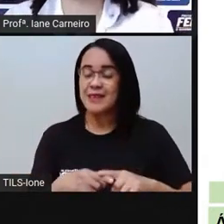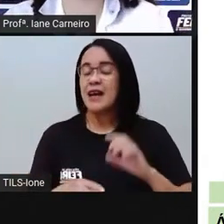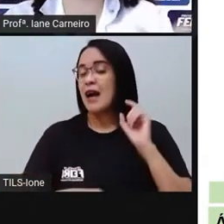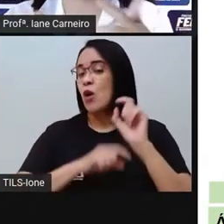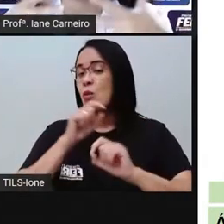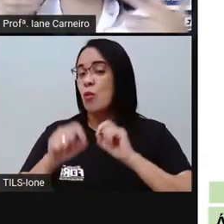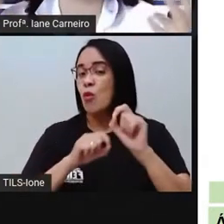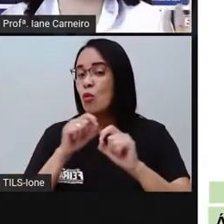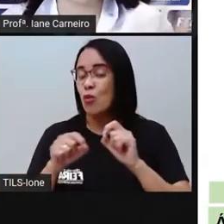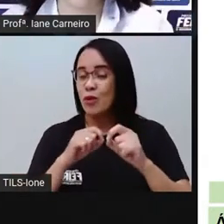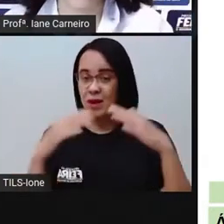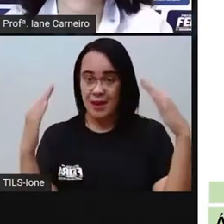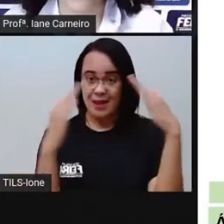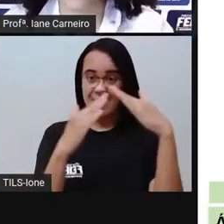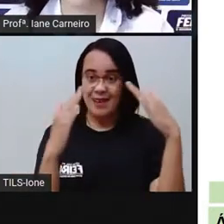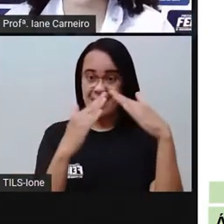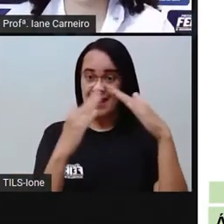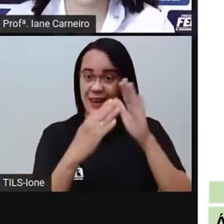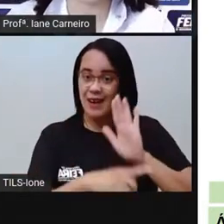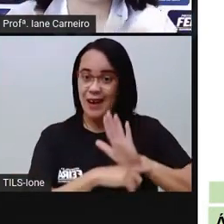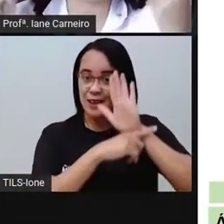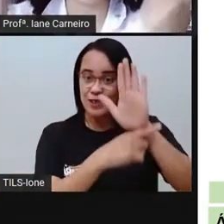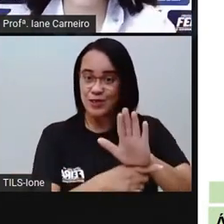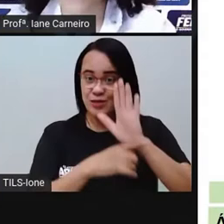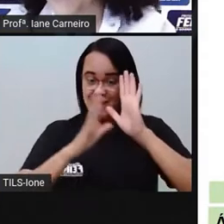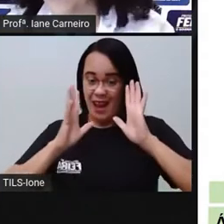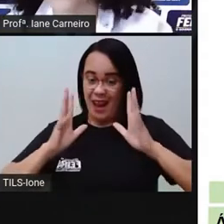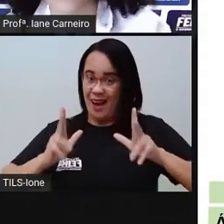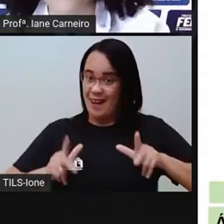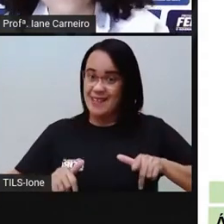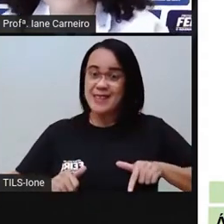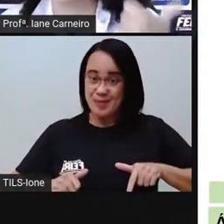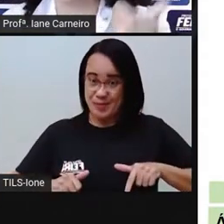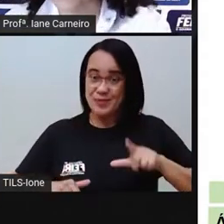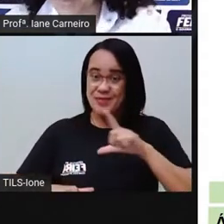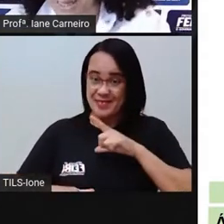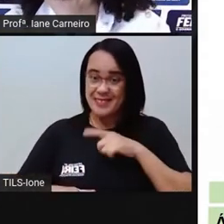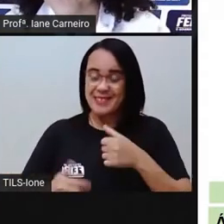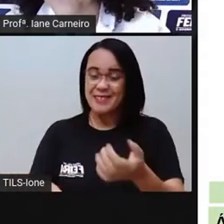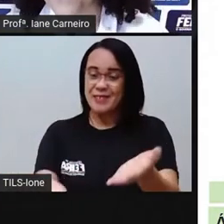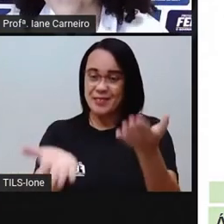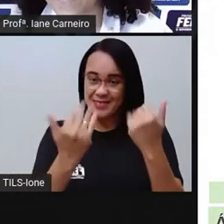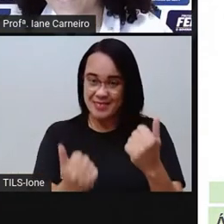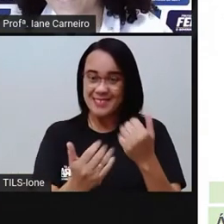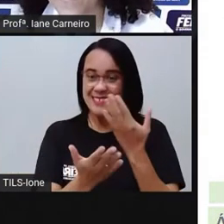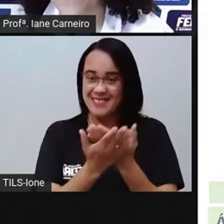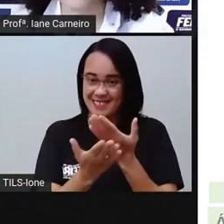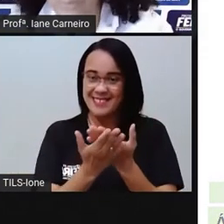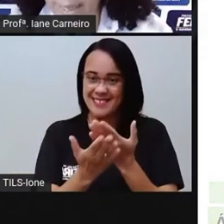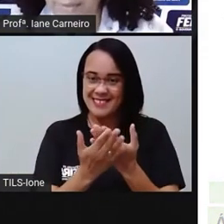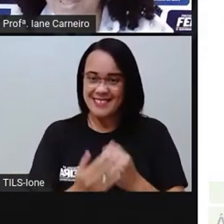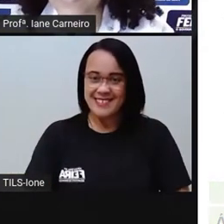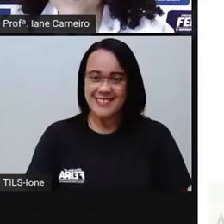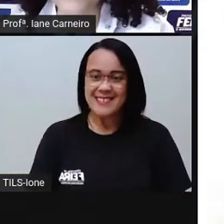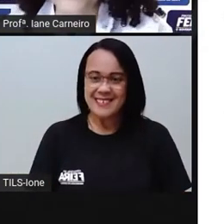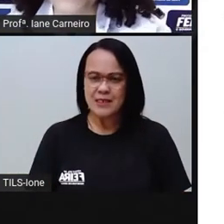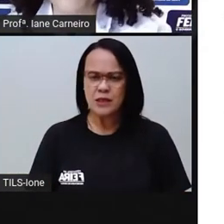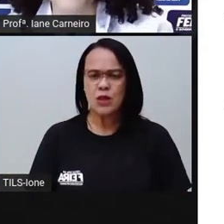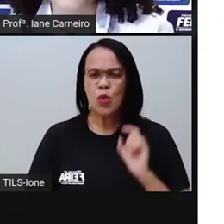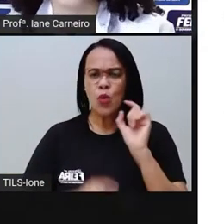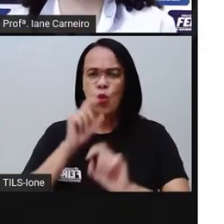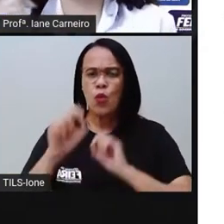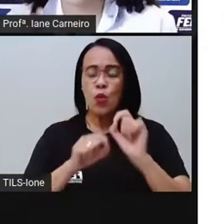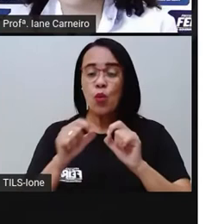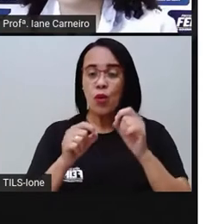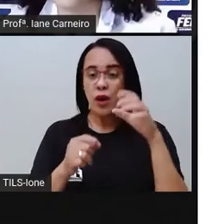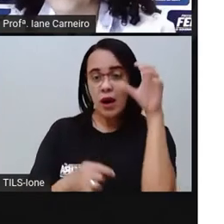mais limpinha, né, e mais agradável o ambiente. Então vamos lá para nossa aula? Vamos lá! Então, o que é que vocês vão